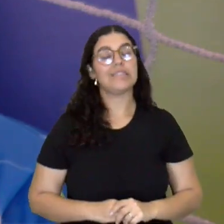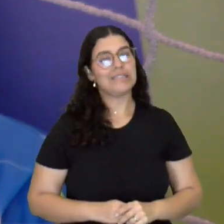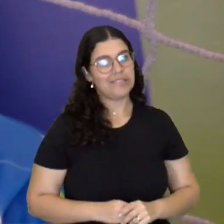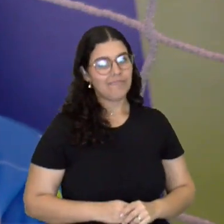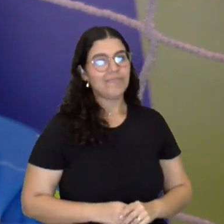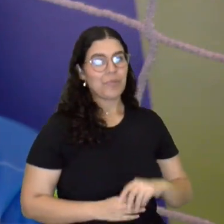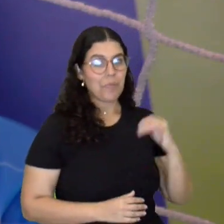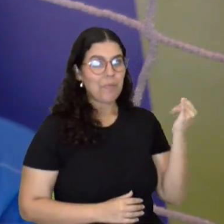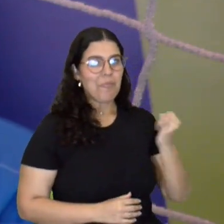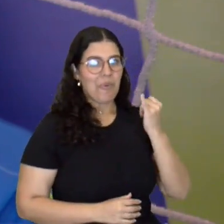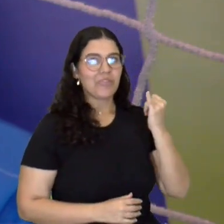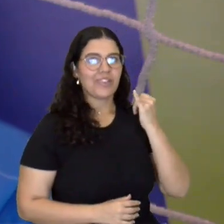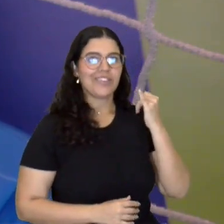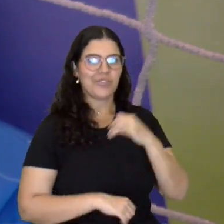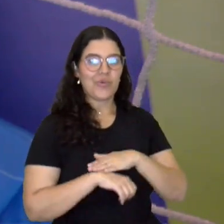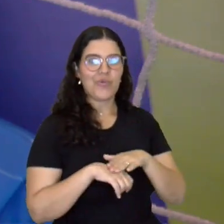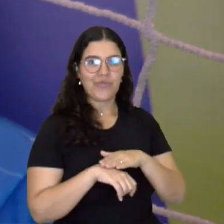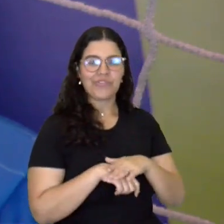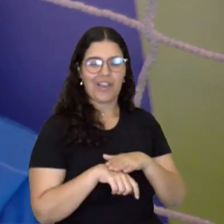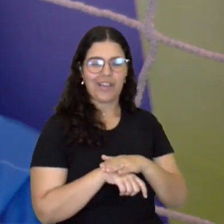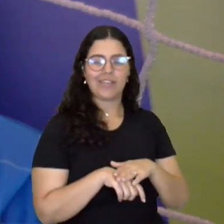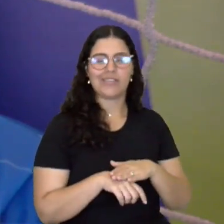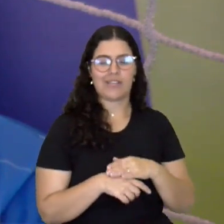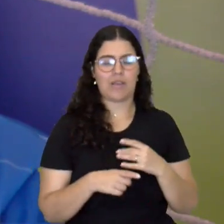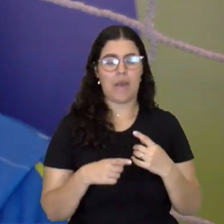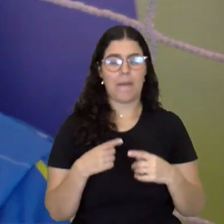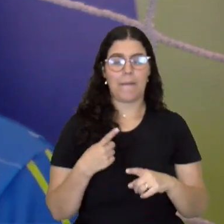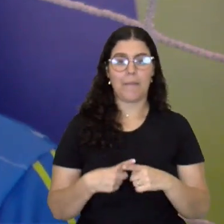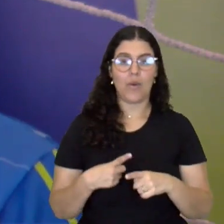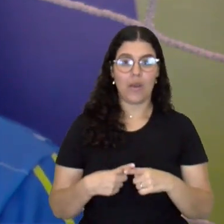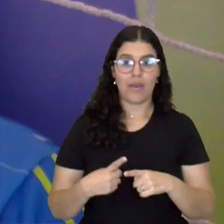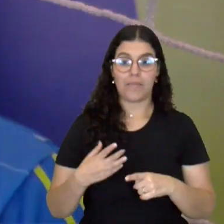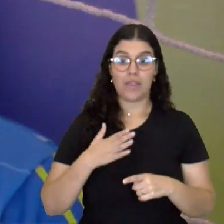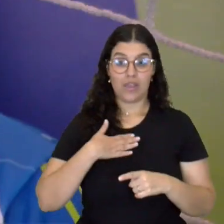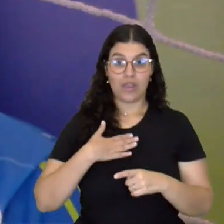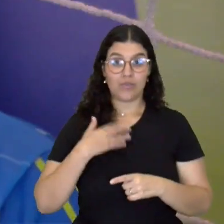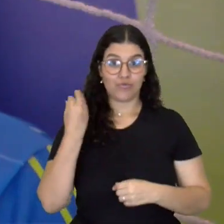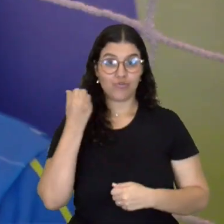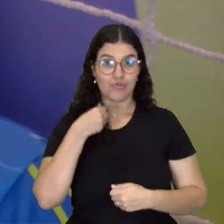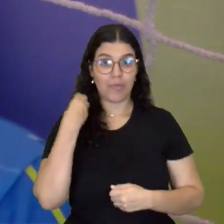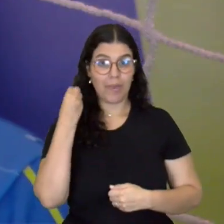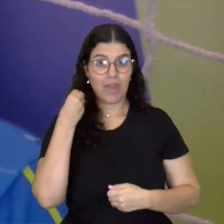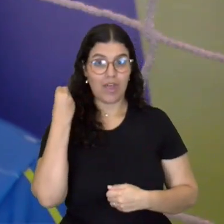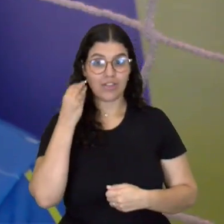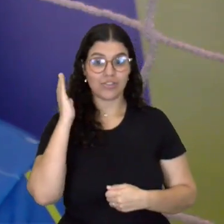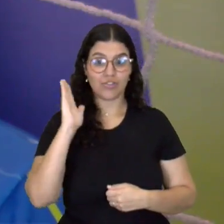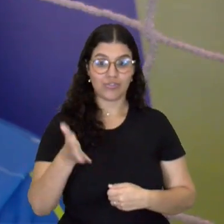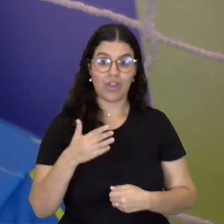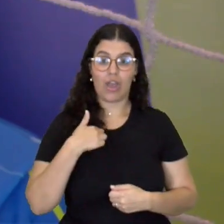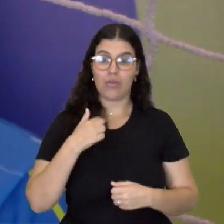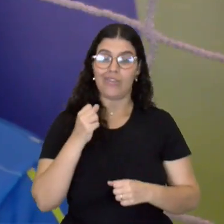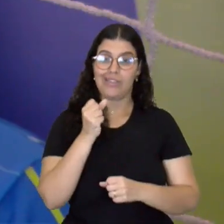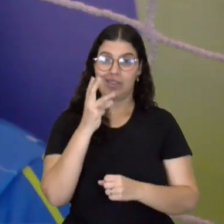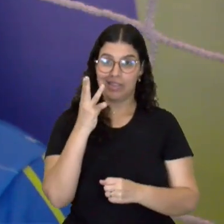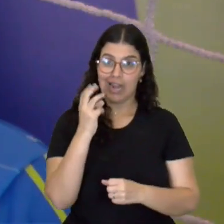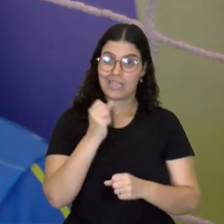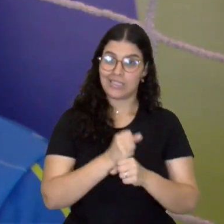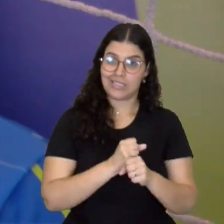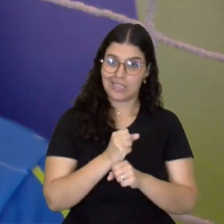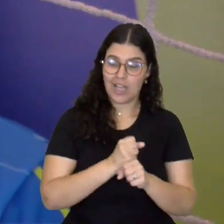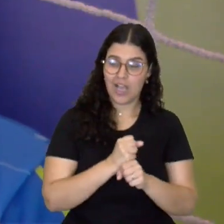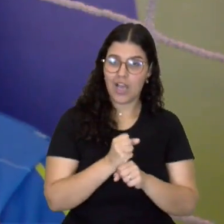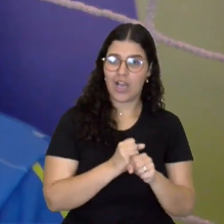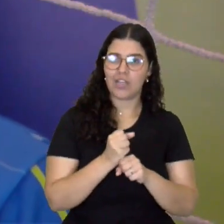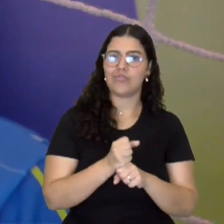colocado, muito importante falar sobre isso, porque eu, por experiência, eu já tive 3 anos aí de robótica